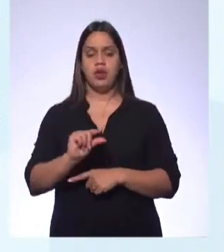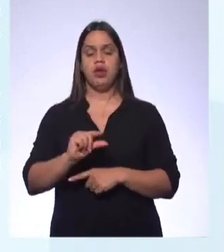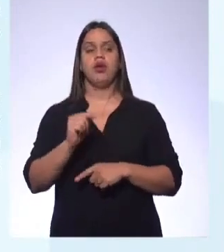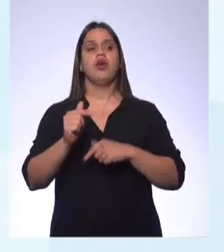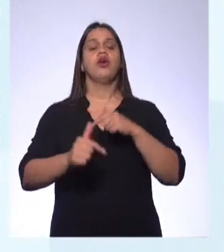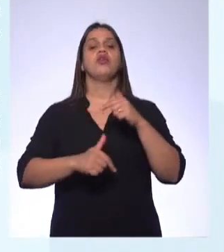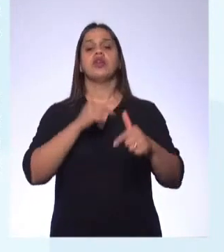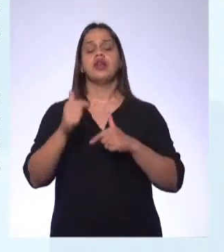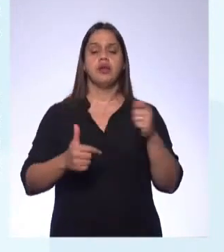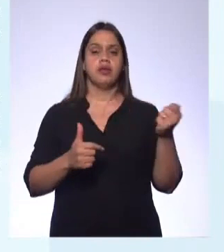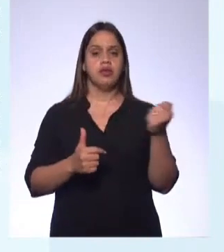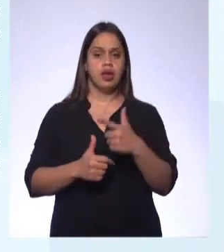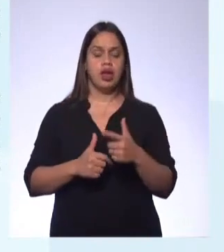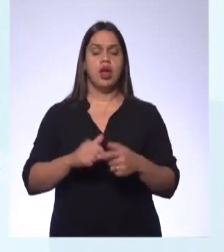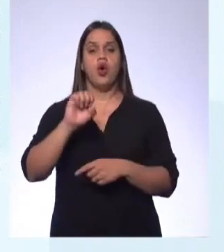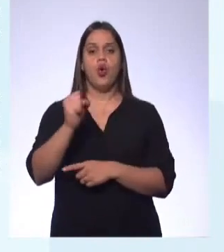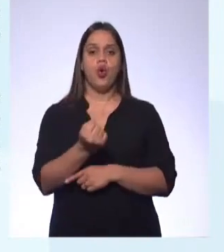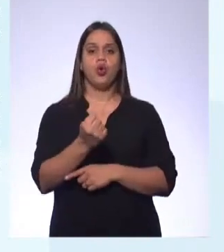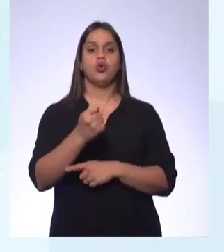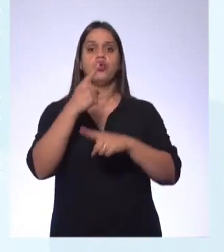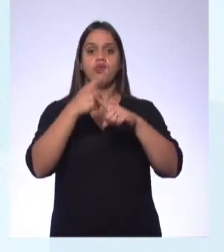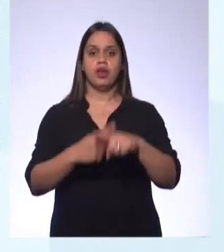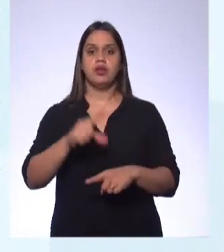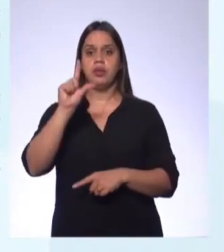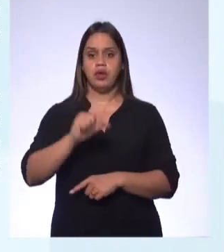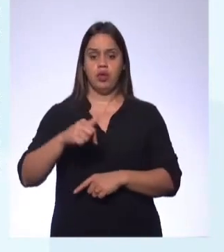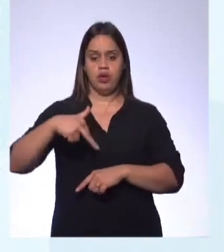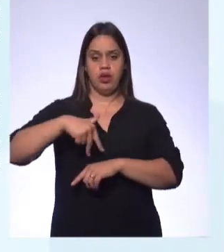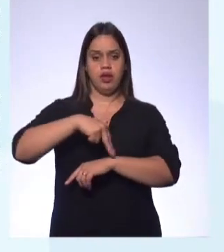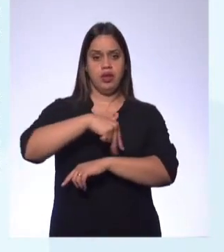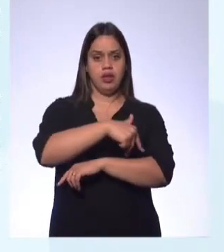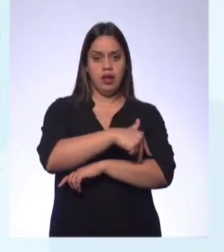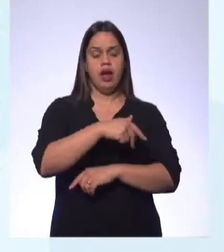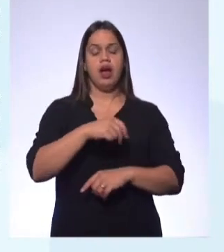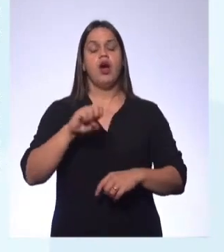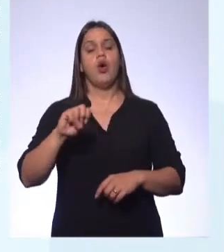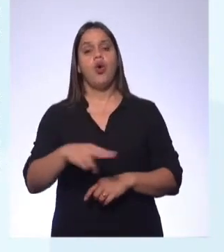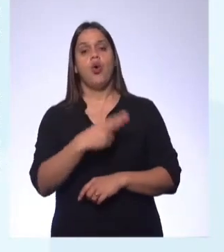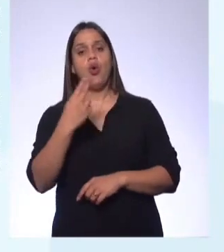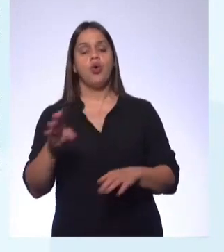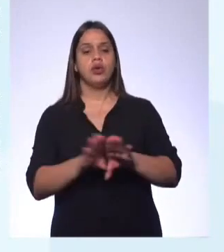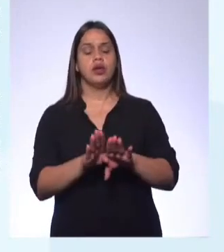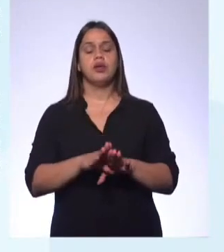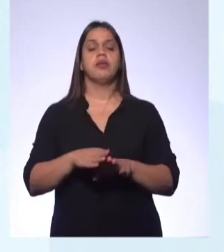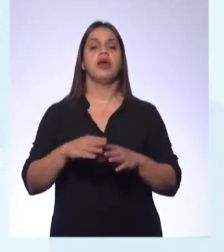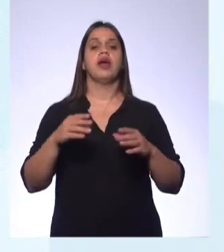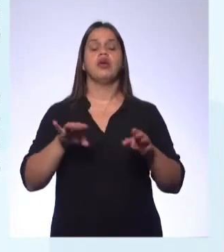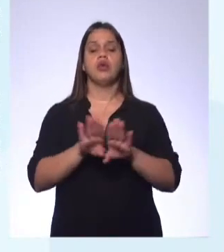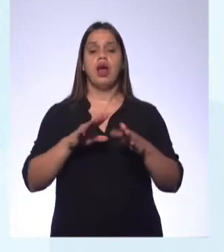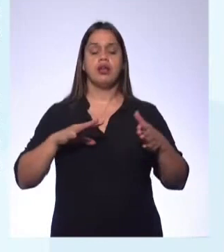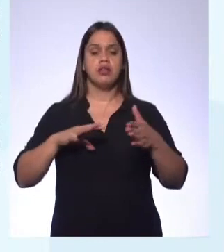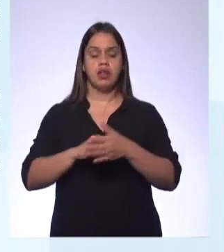8 vezes menor do que andar a pé, ou que a probabilidade de acidentes rodoviários é